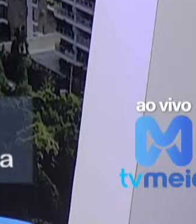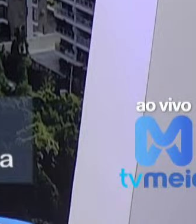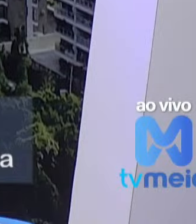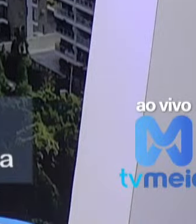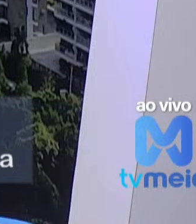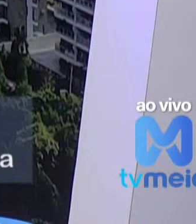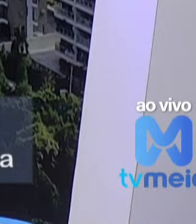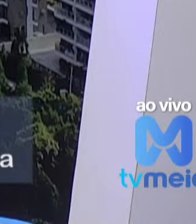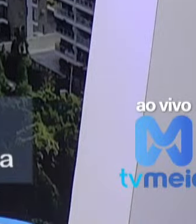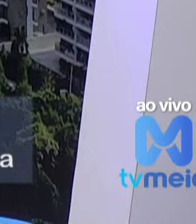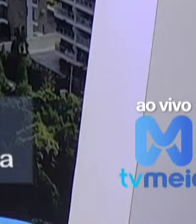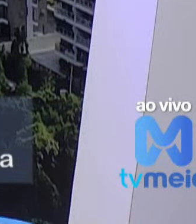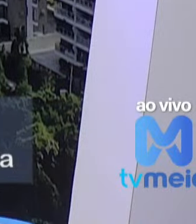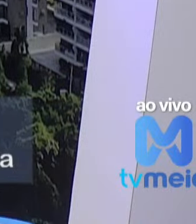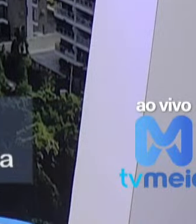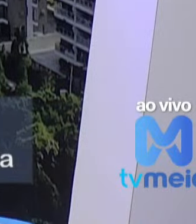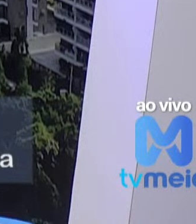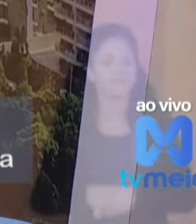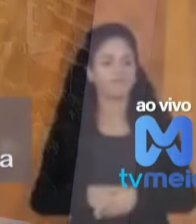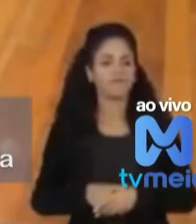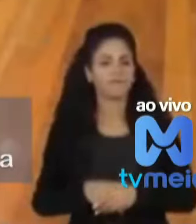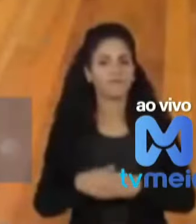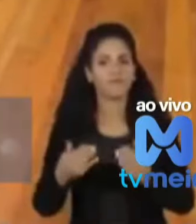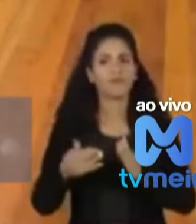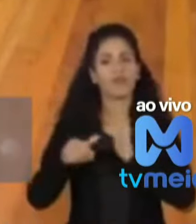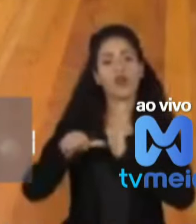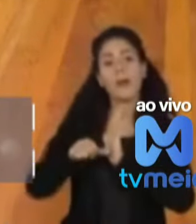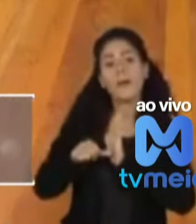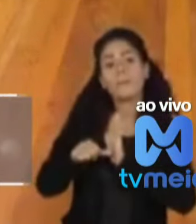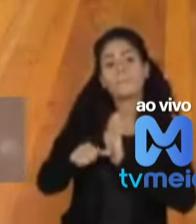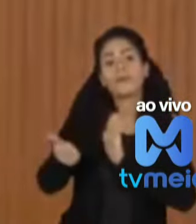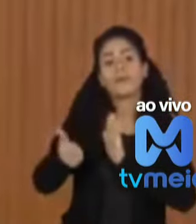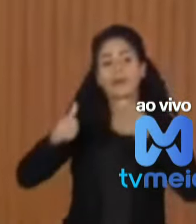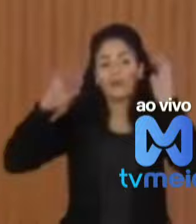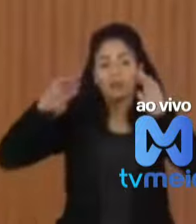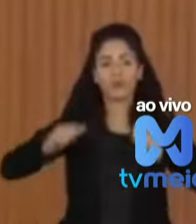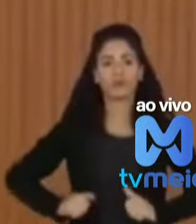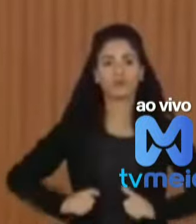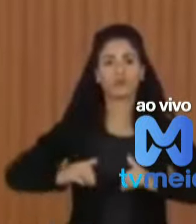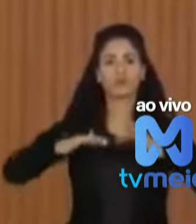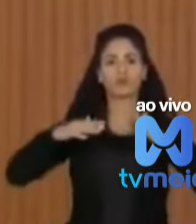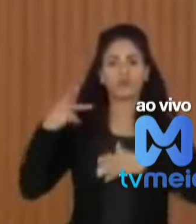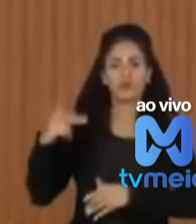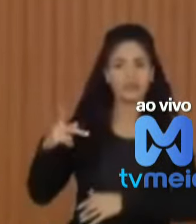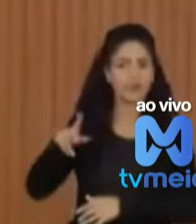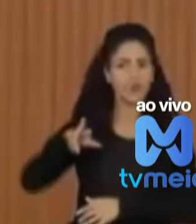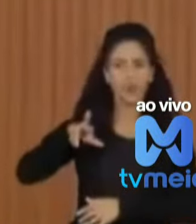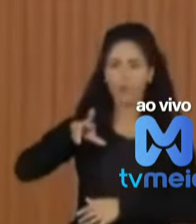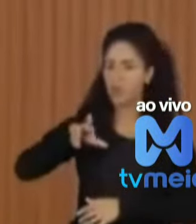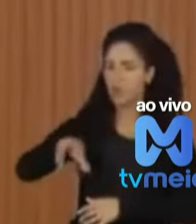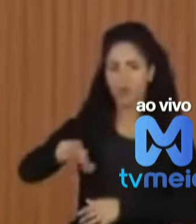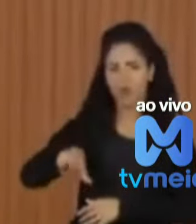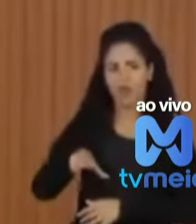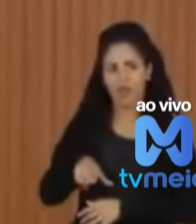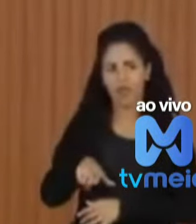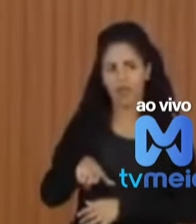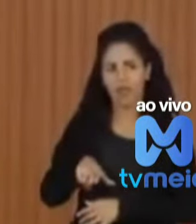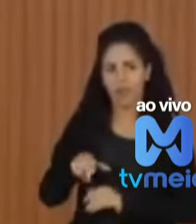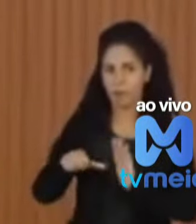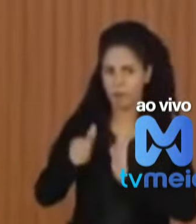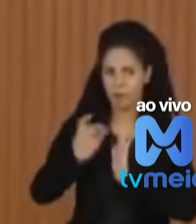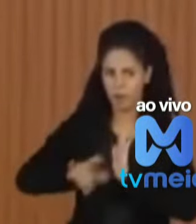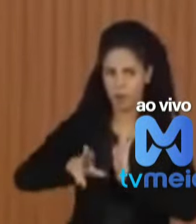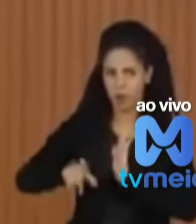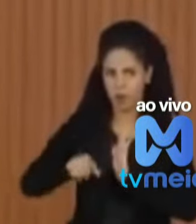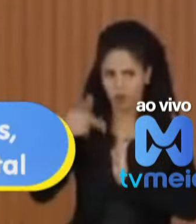noite dessa segunda-feira o governador Eduardo Leite o governador do Rio Grande do Sul negou que tenha afrouxado as leis de legislação